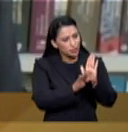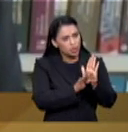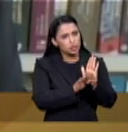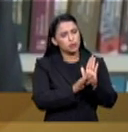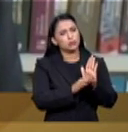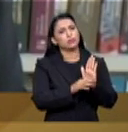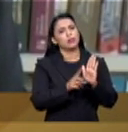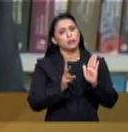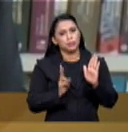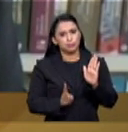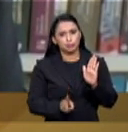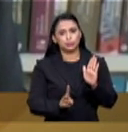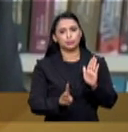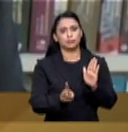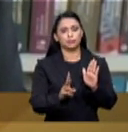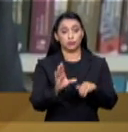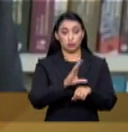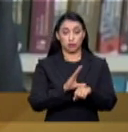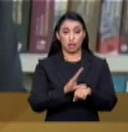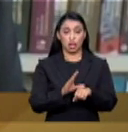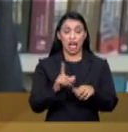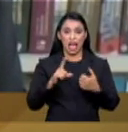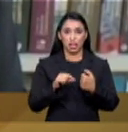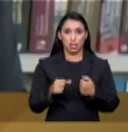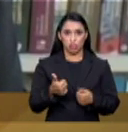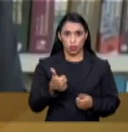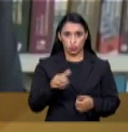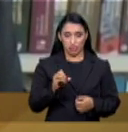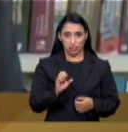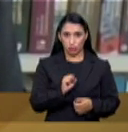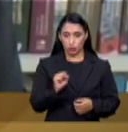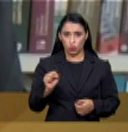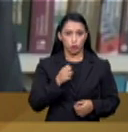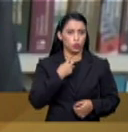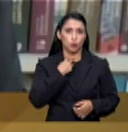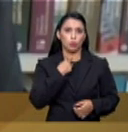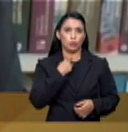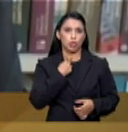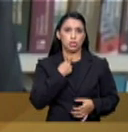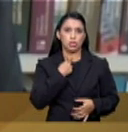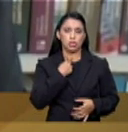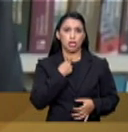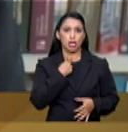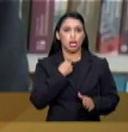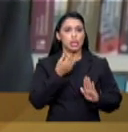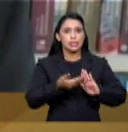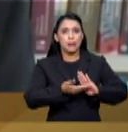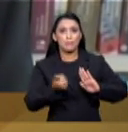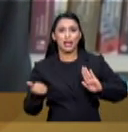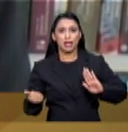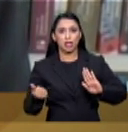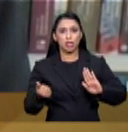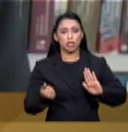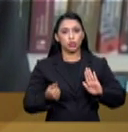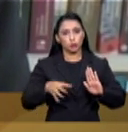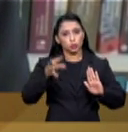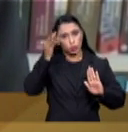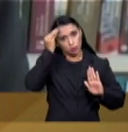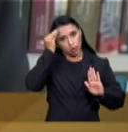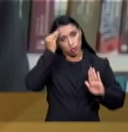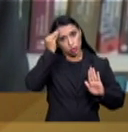Constituição. O artigo 108 não deve ser interpretado isoladamente, mas sim em conjunto com o